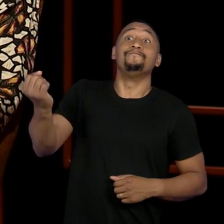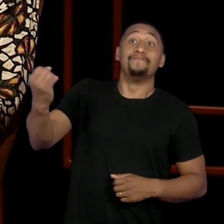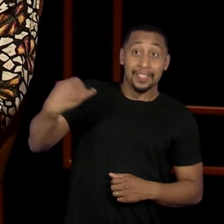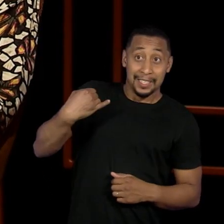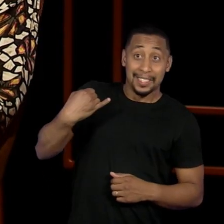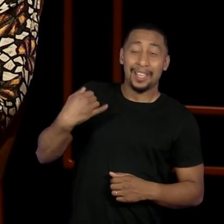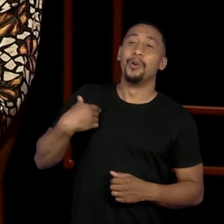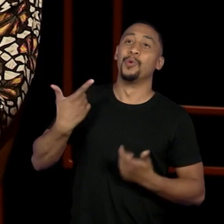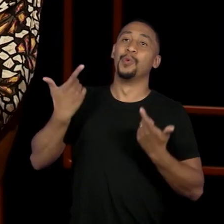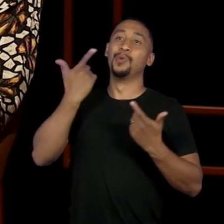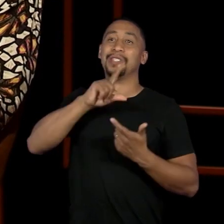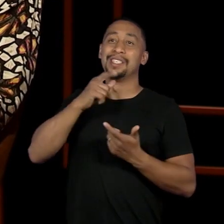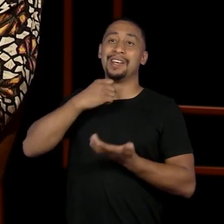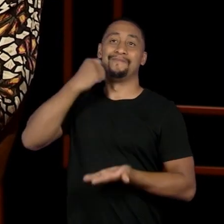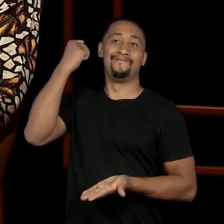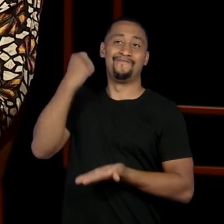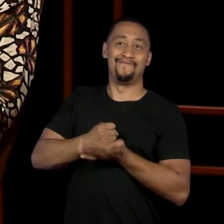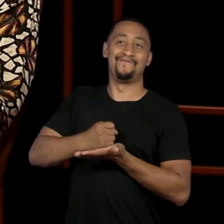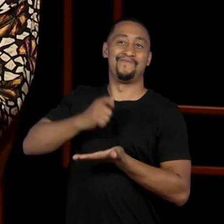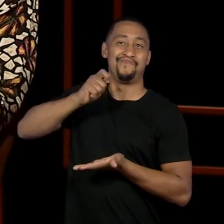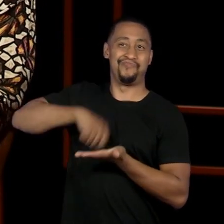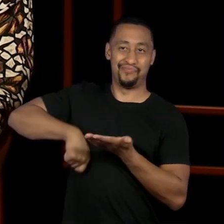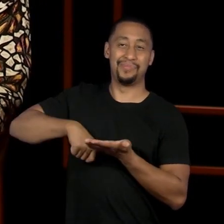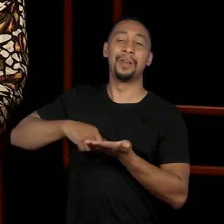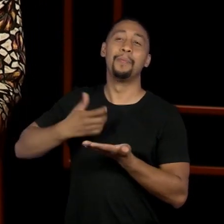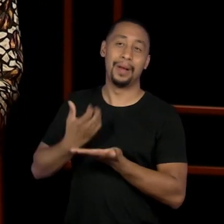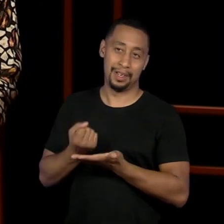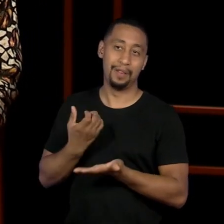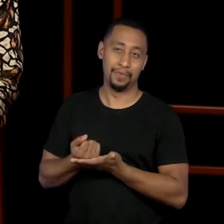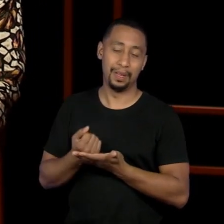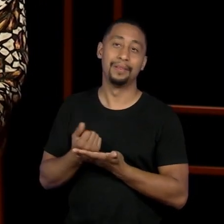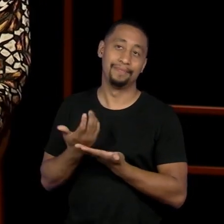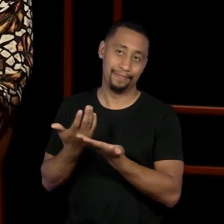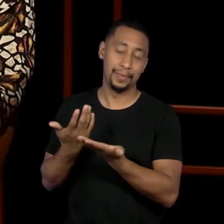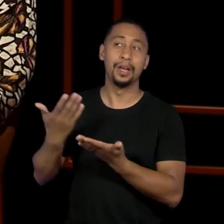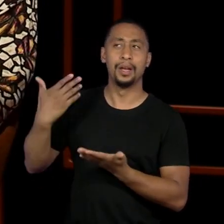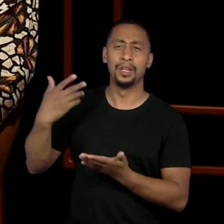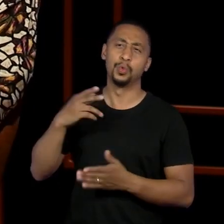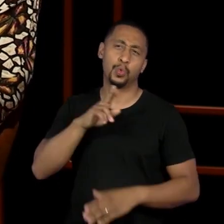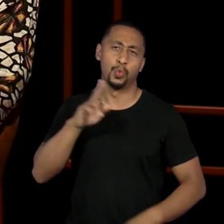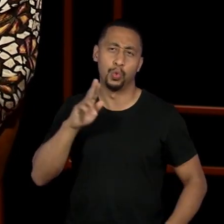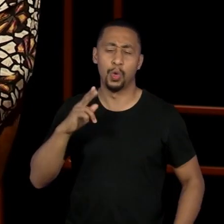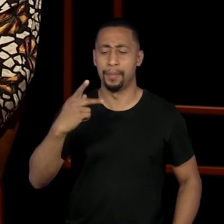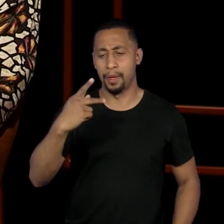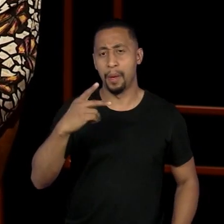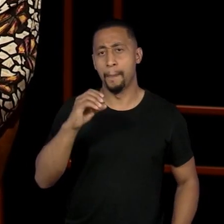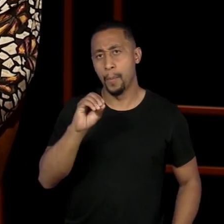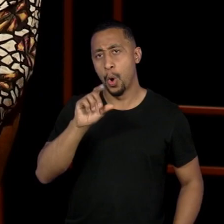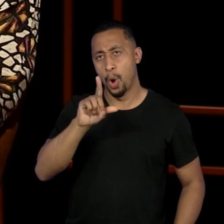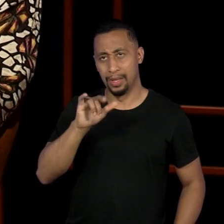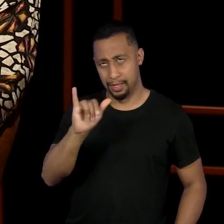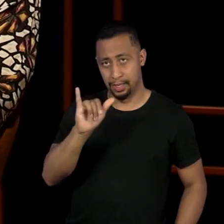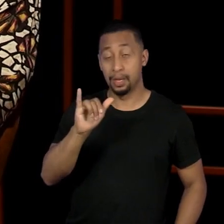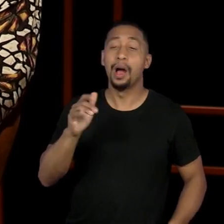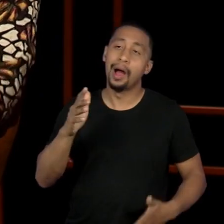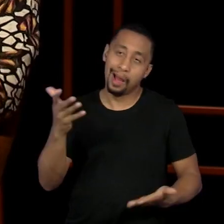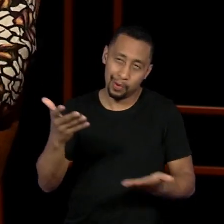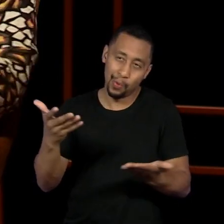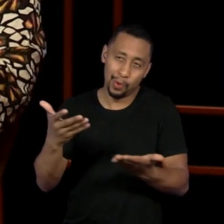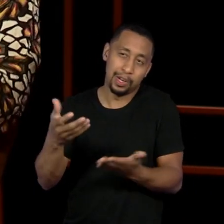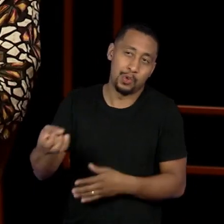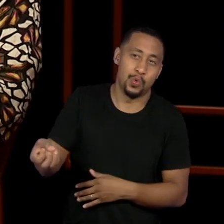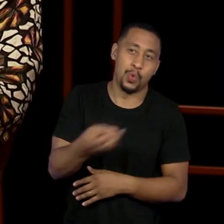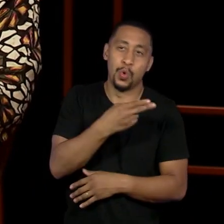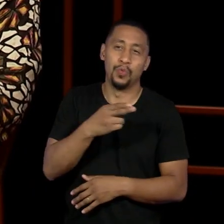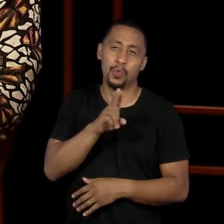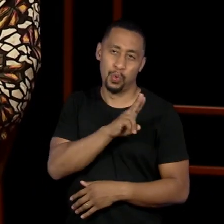Polygram, que naquela época, que agora é Universal, naquela época era a Polygram. se eu conseguisse trazer o Wagner Tiso, foi